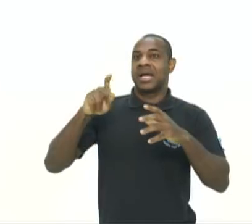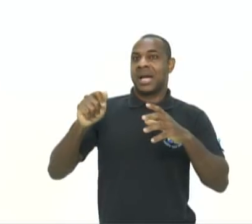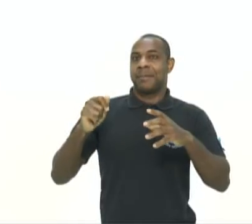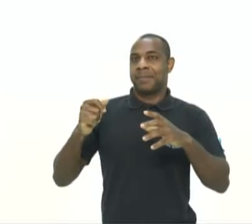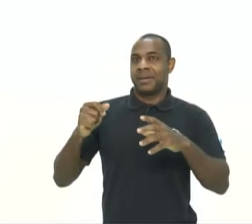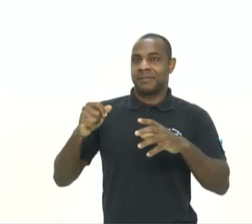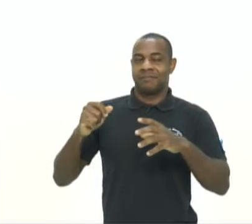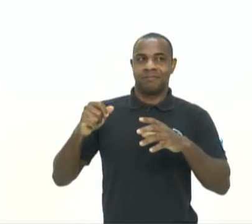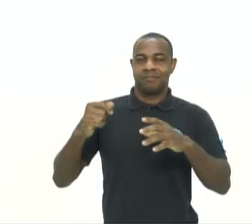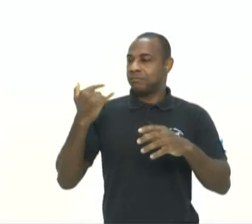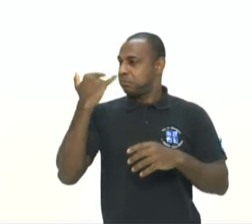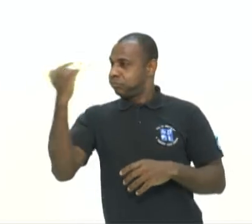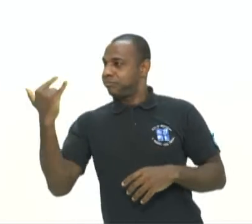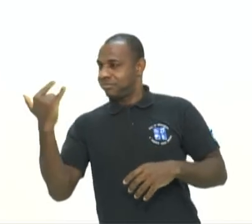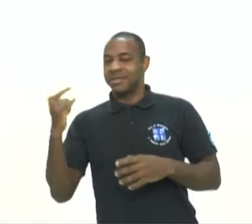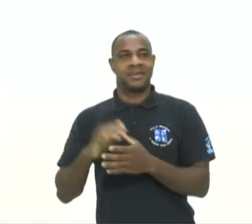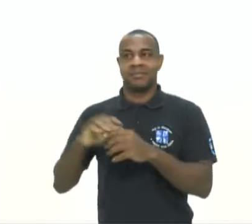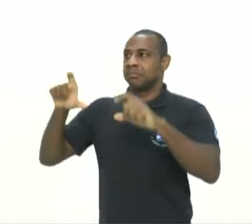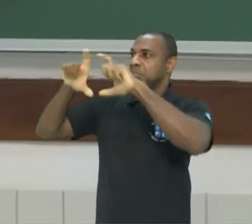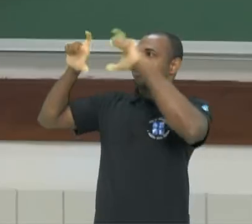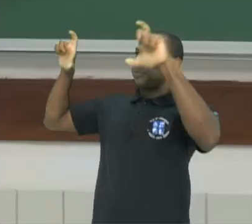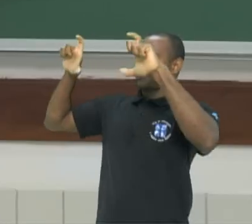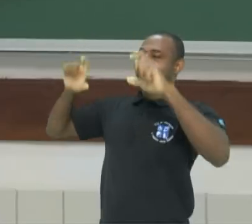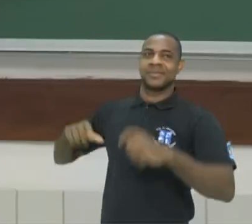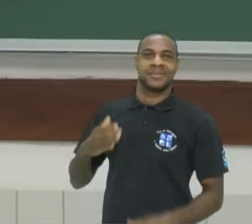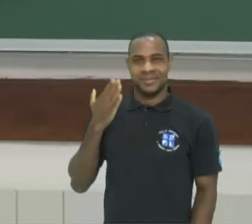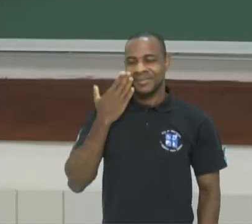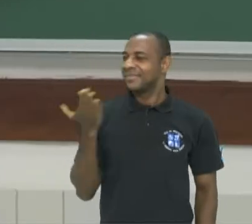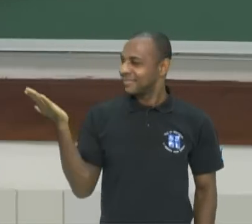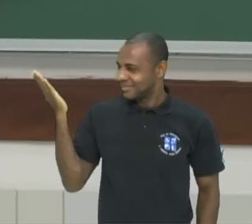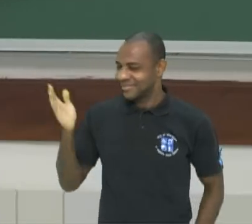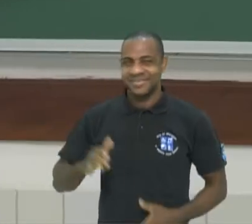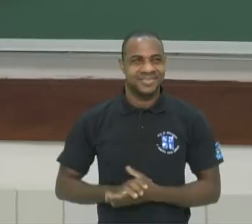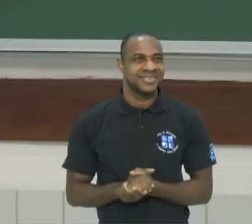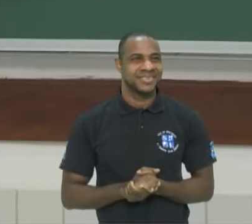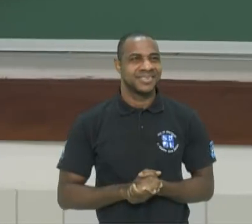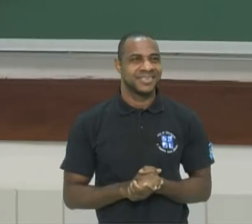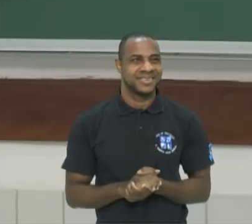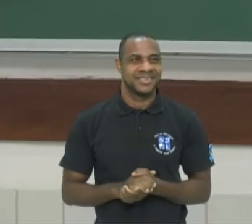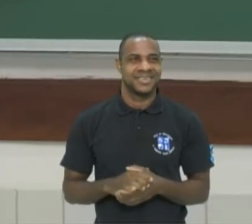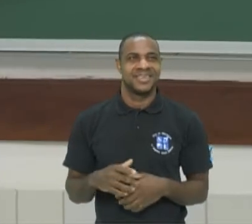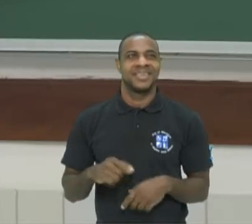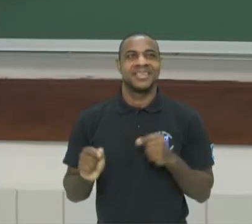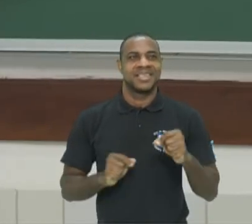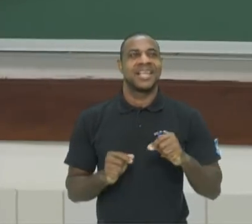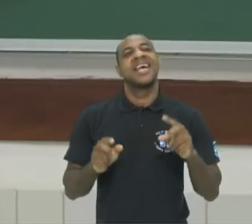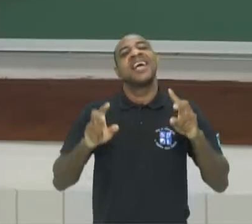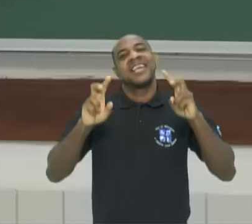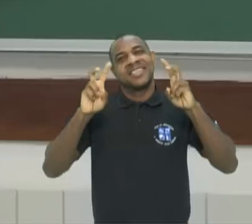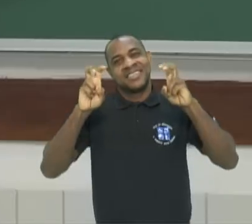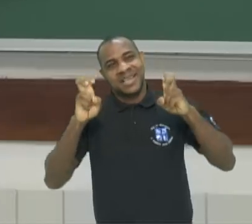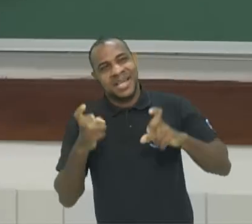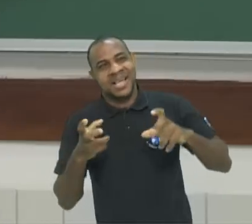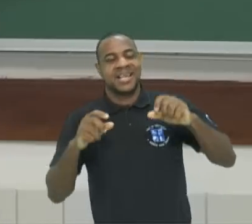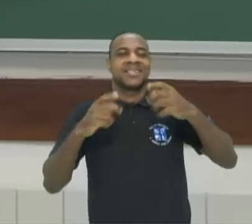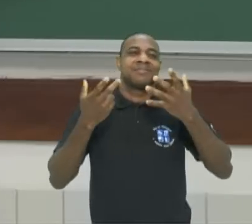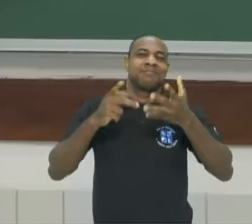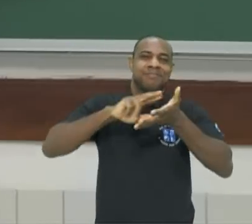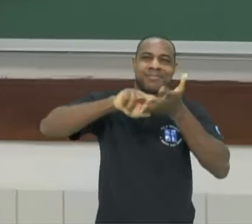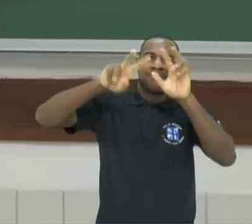nós verificamos tudo naquele jornalzinho que eu coloquei ali para vocês. Mostrei o que é a chamada,